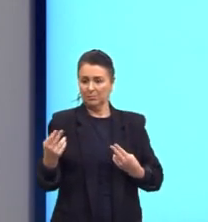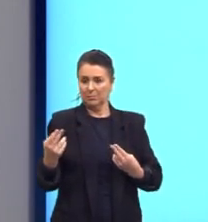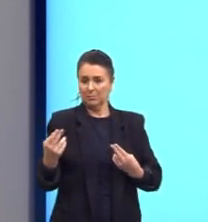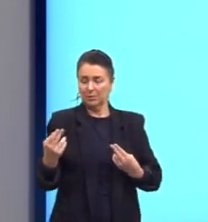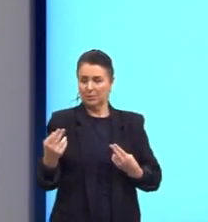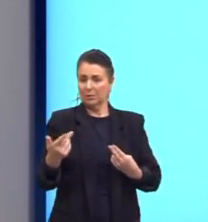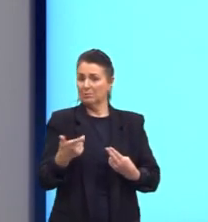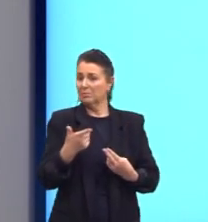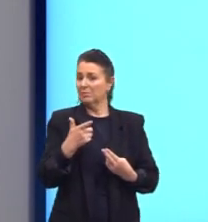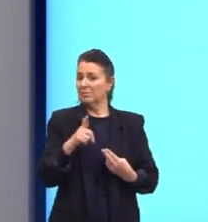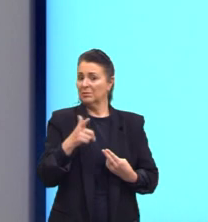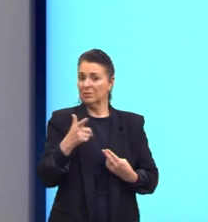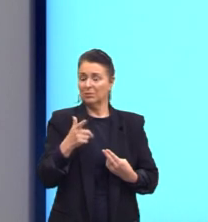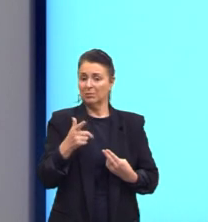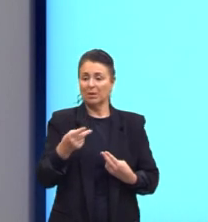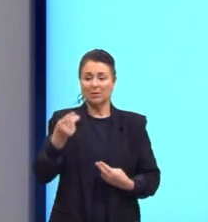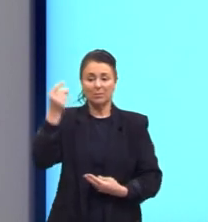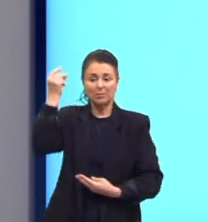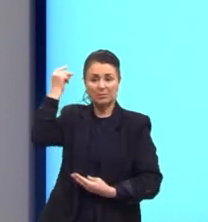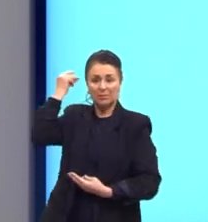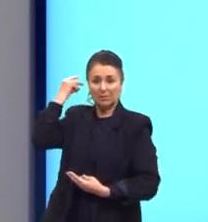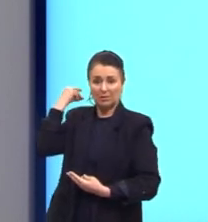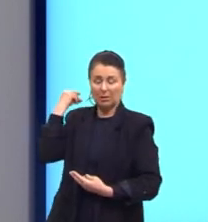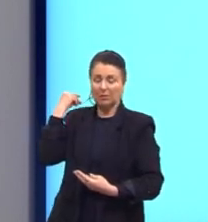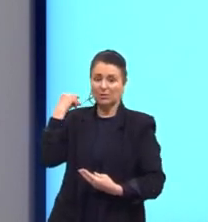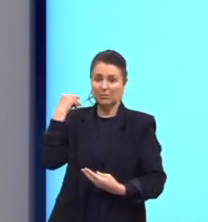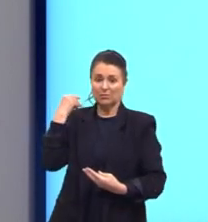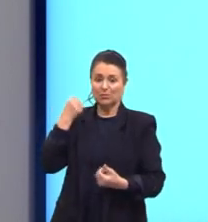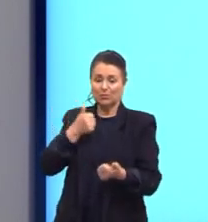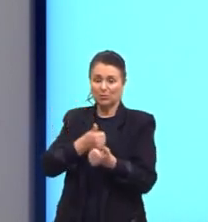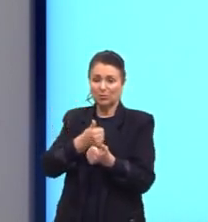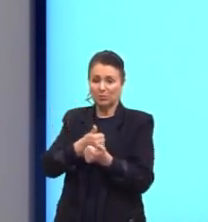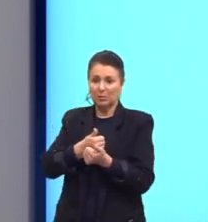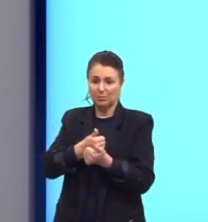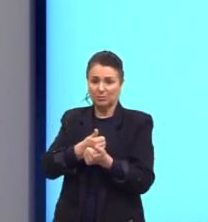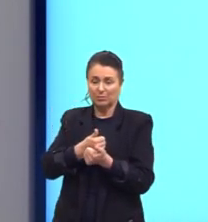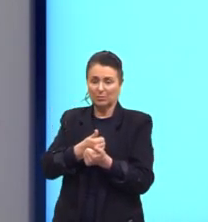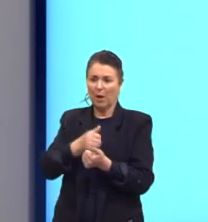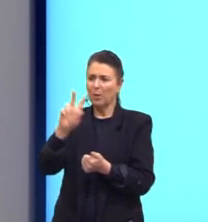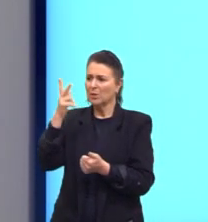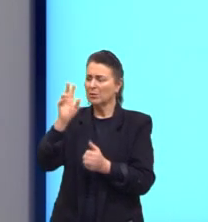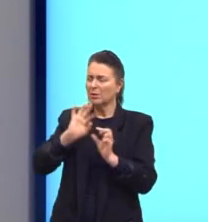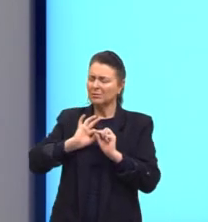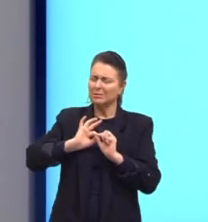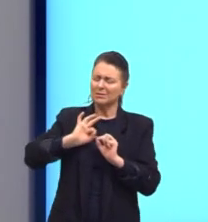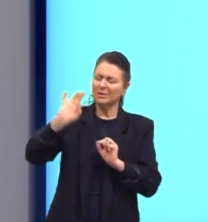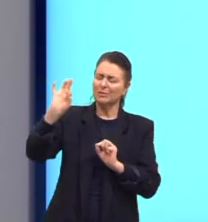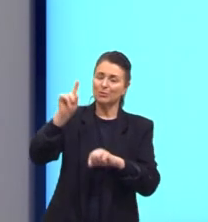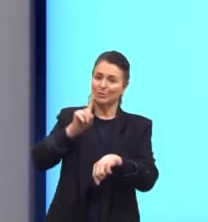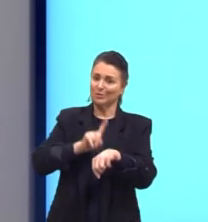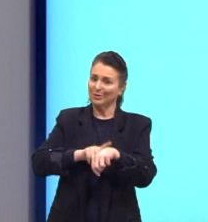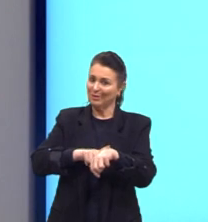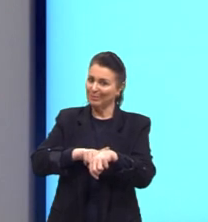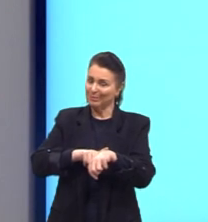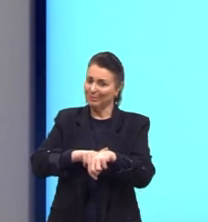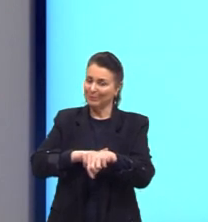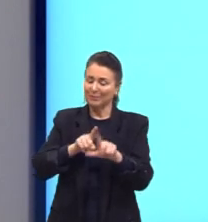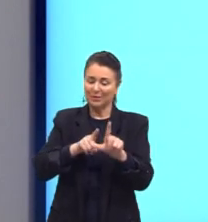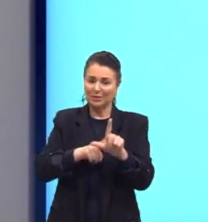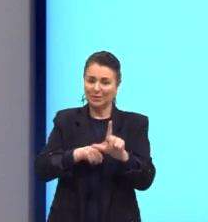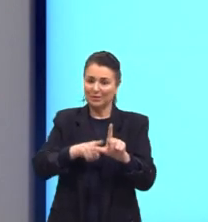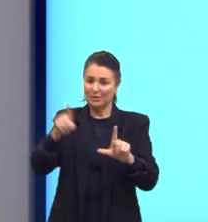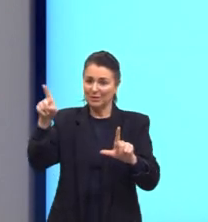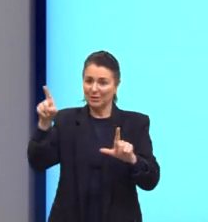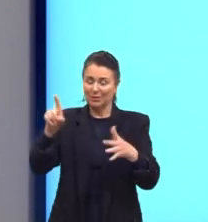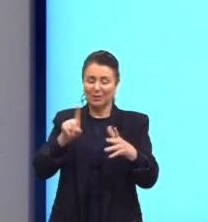eles não tem uma ancestralidade recente a história evolutiva dele é bem distante certo então evolução